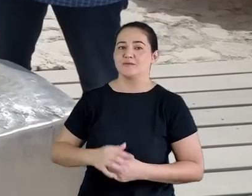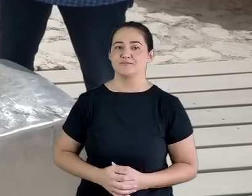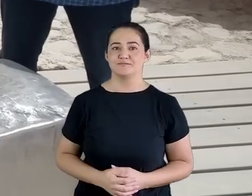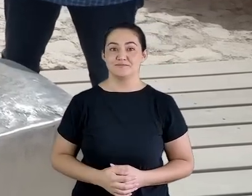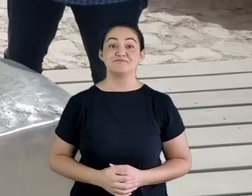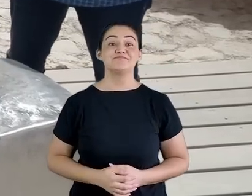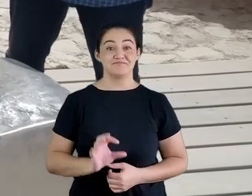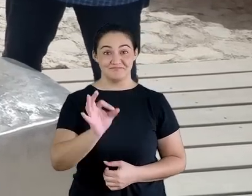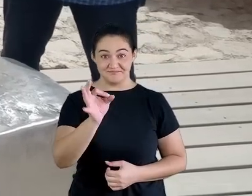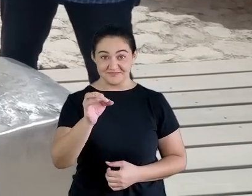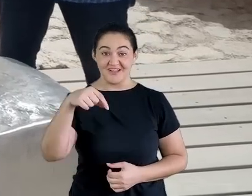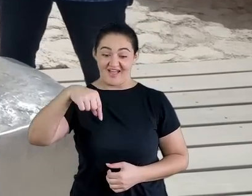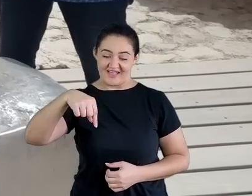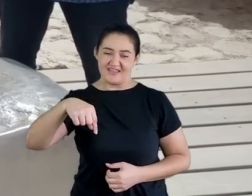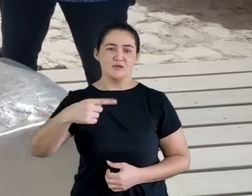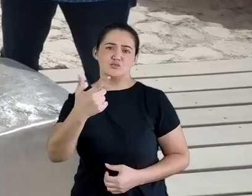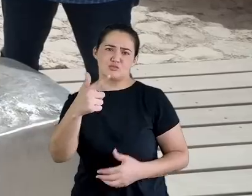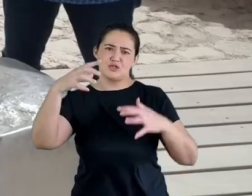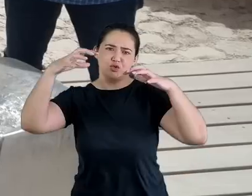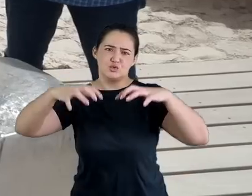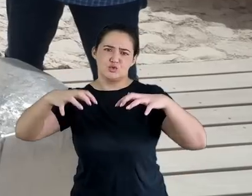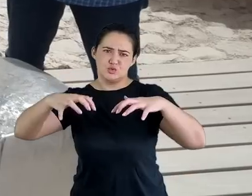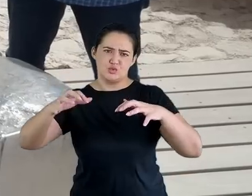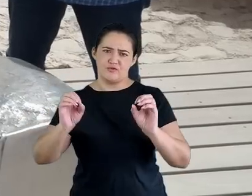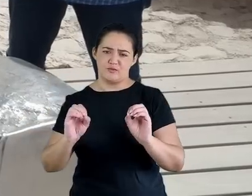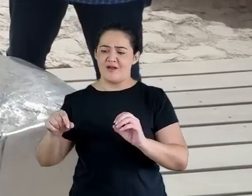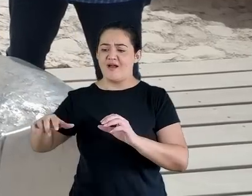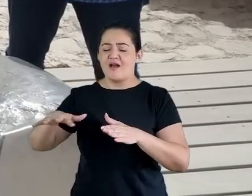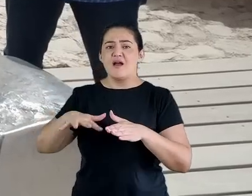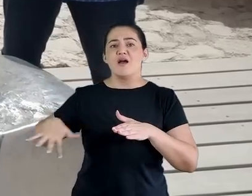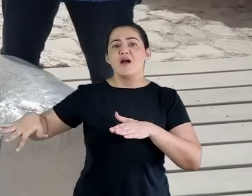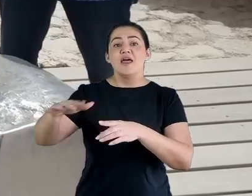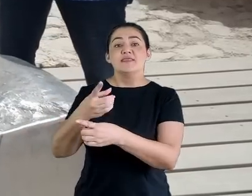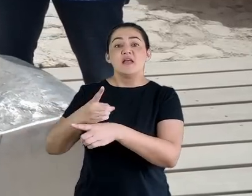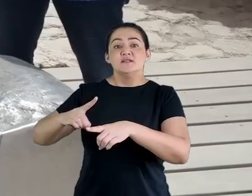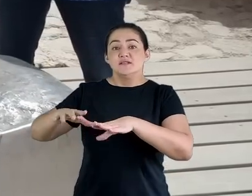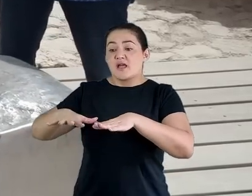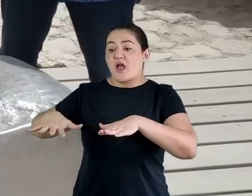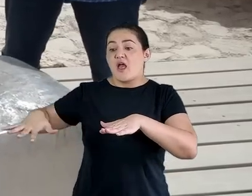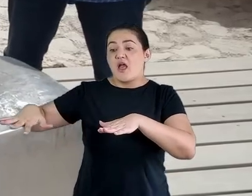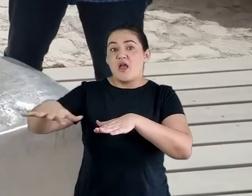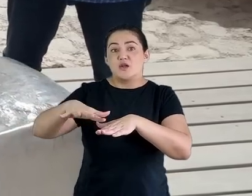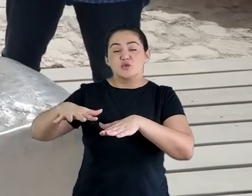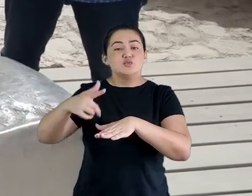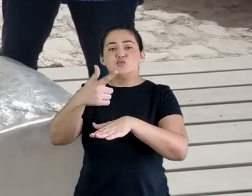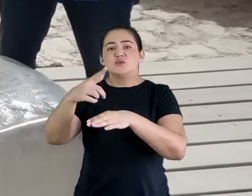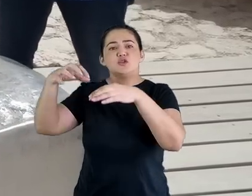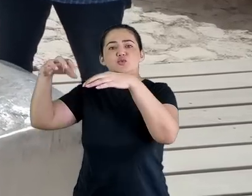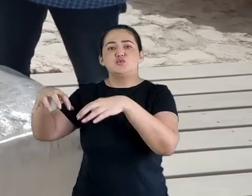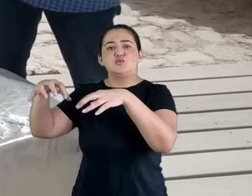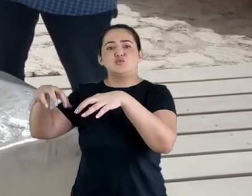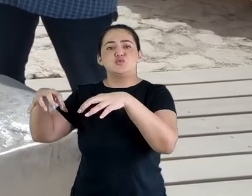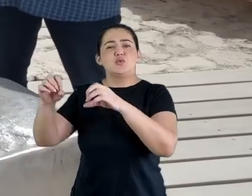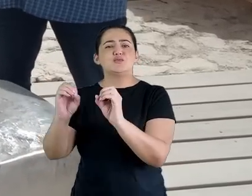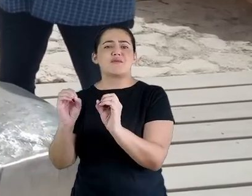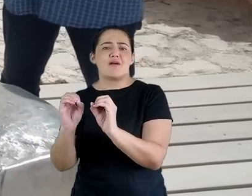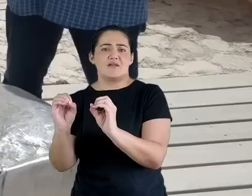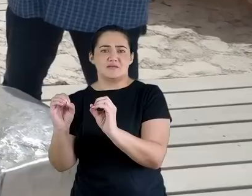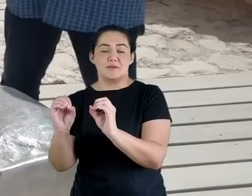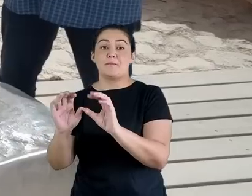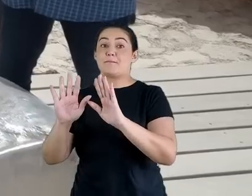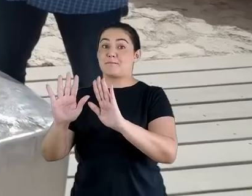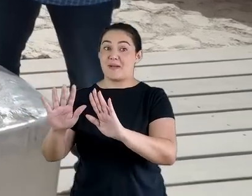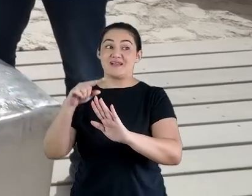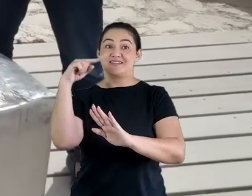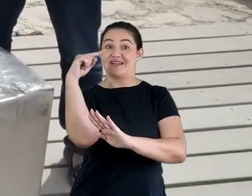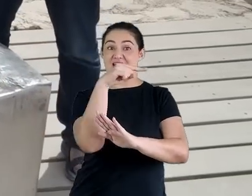e não há água suficiente para encher os muitos sistemas que temos aqui em cima de Massada. Mas chove na região montanhosa de